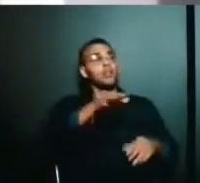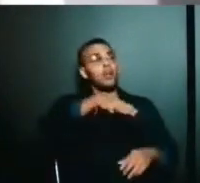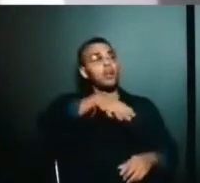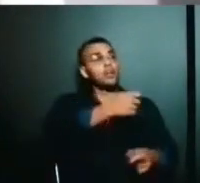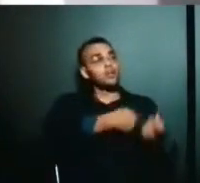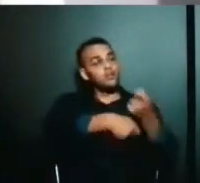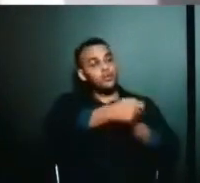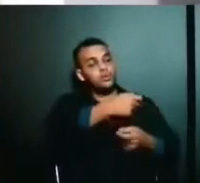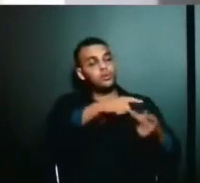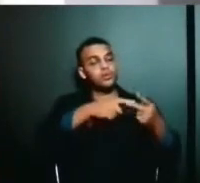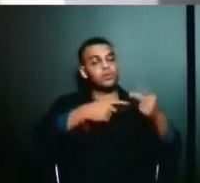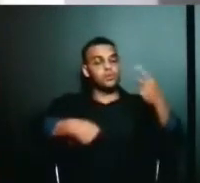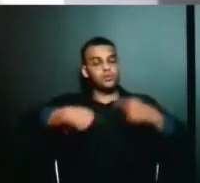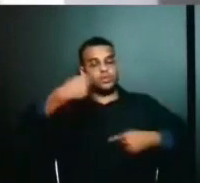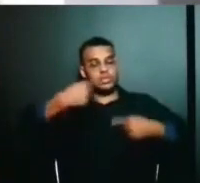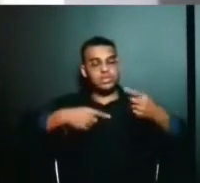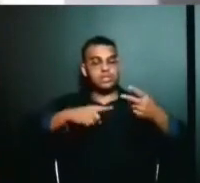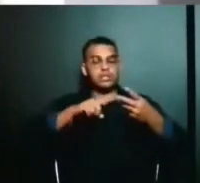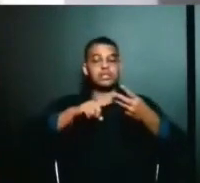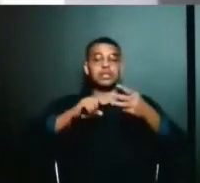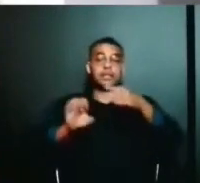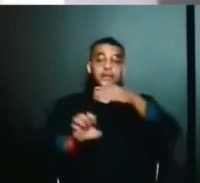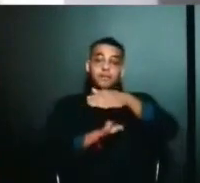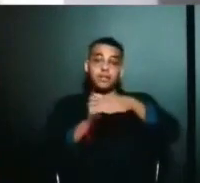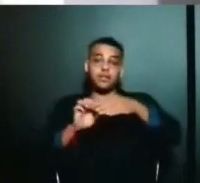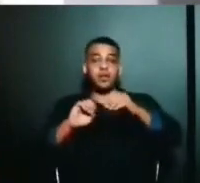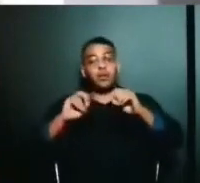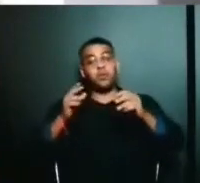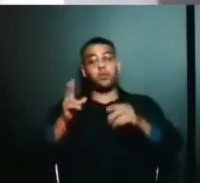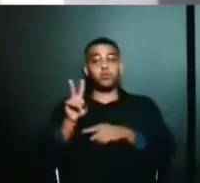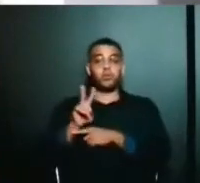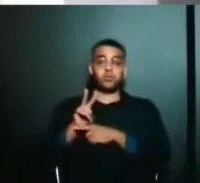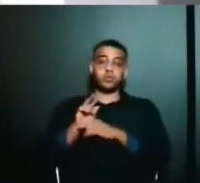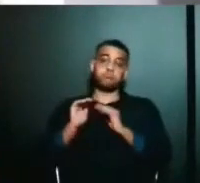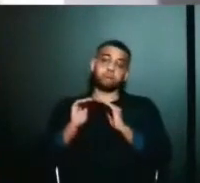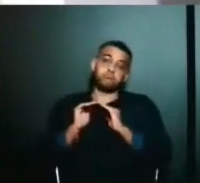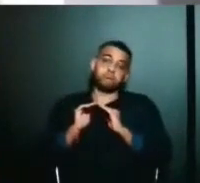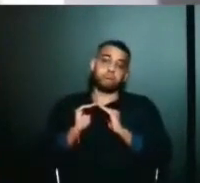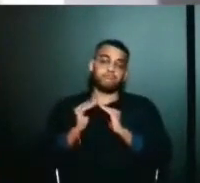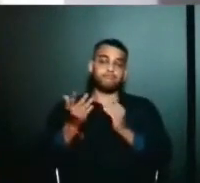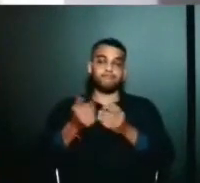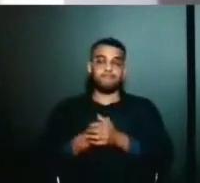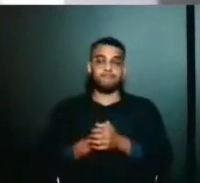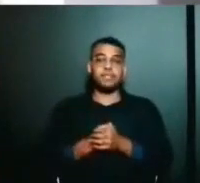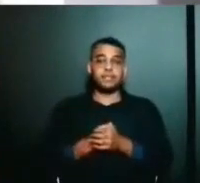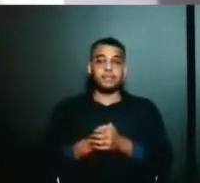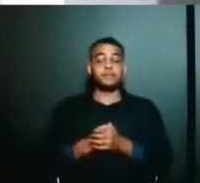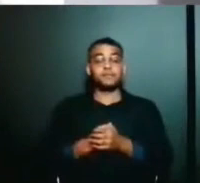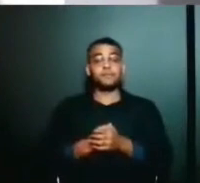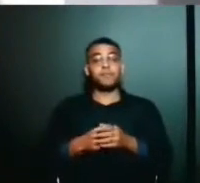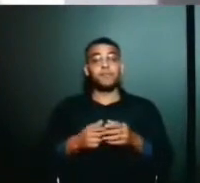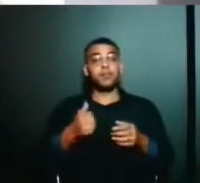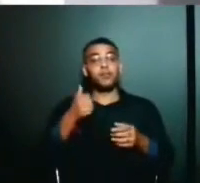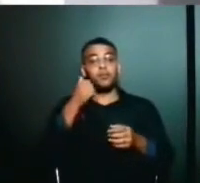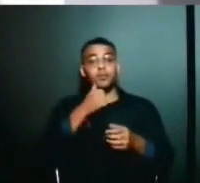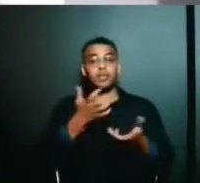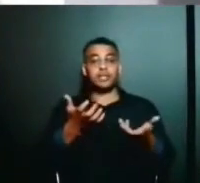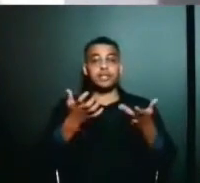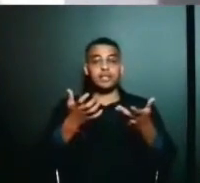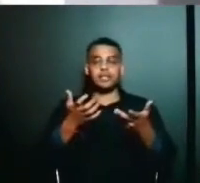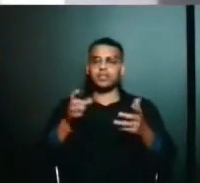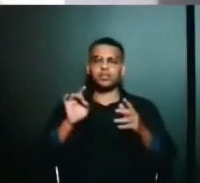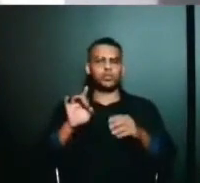política, no empresariado, ou como só dona de casa. Uma mulher que quer parar tudo para se dedicar